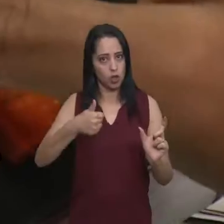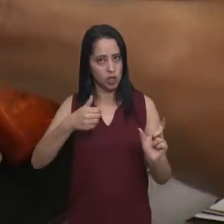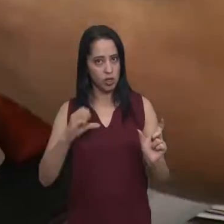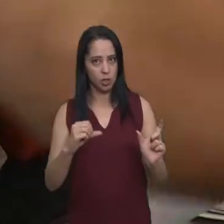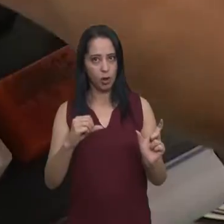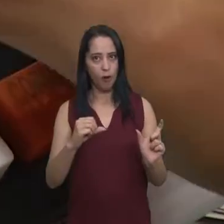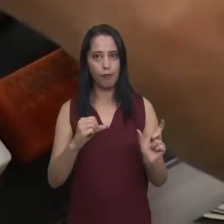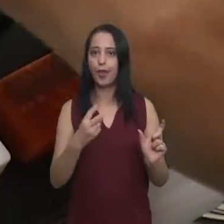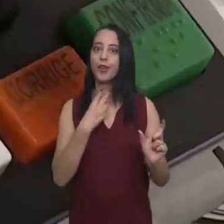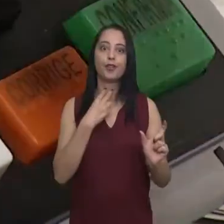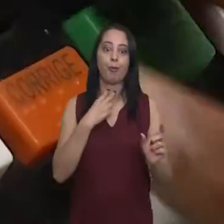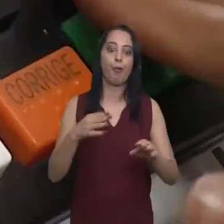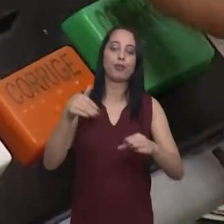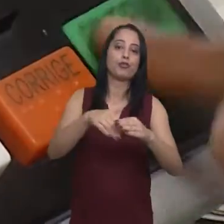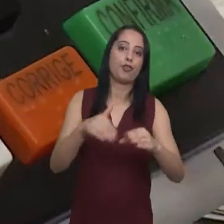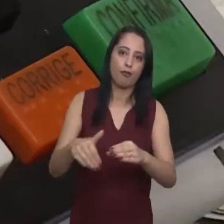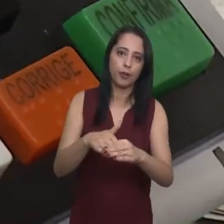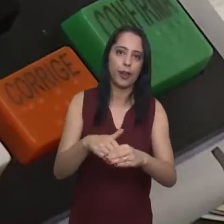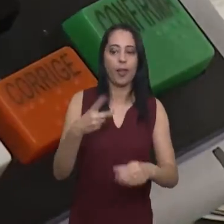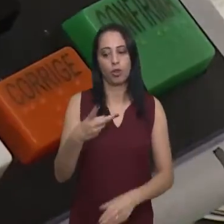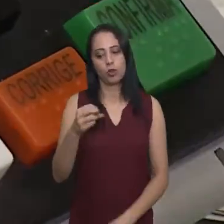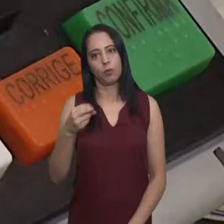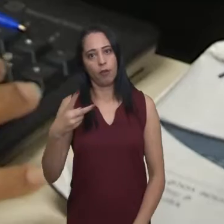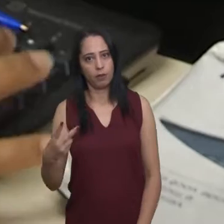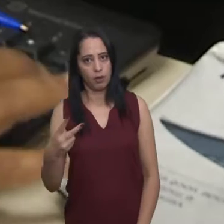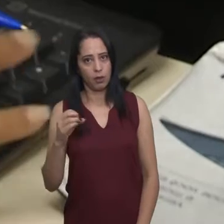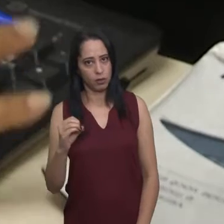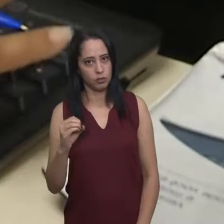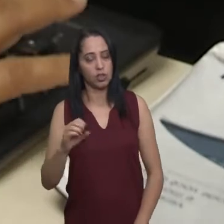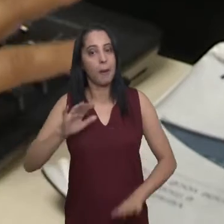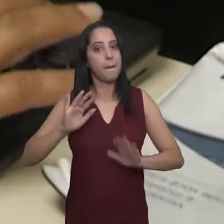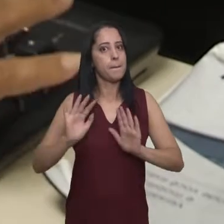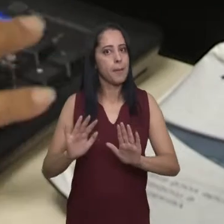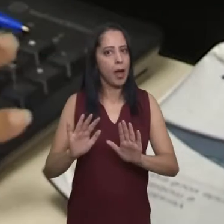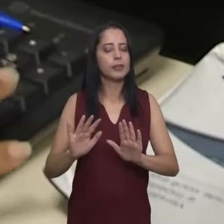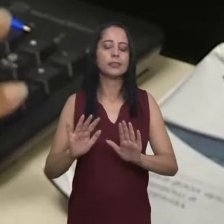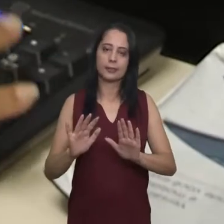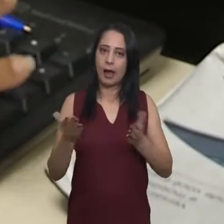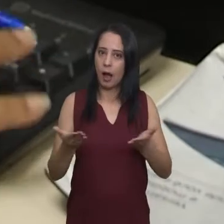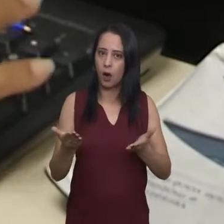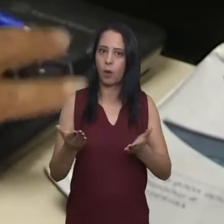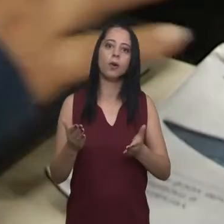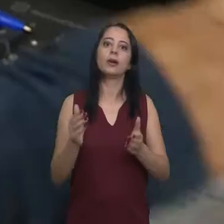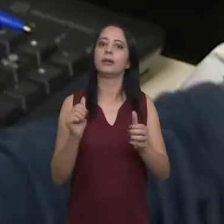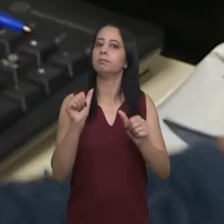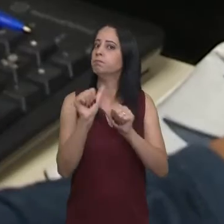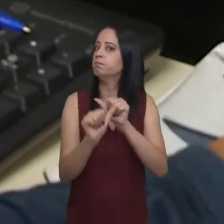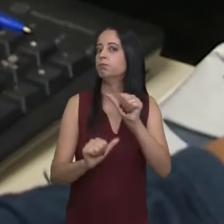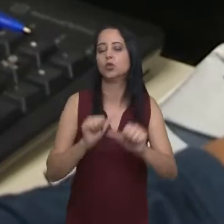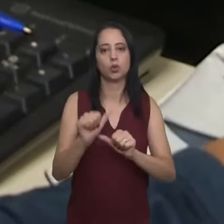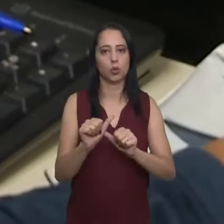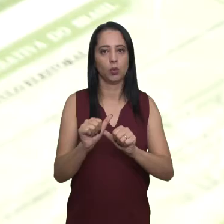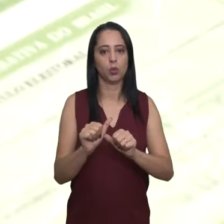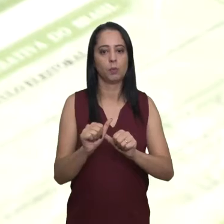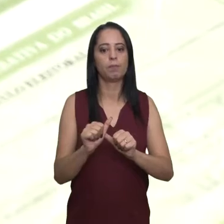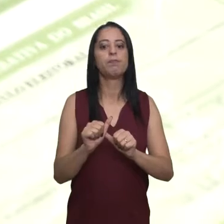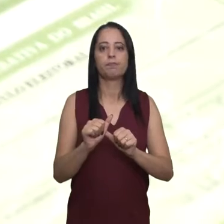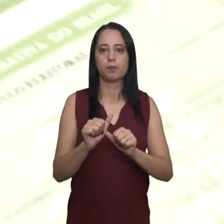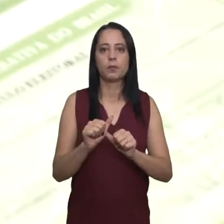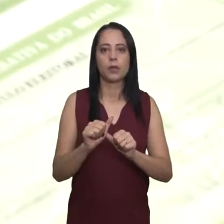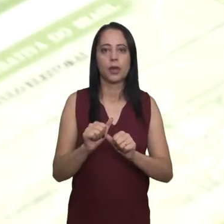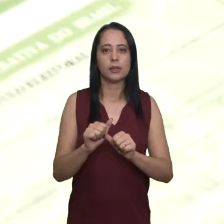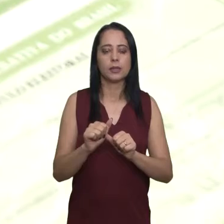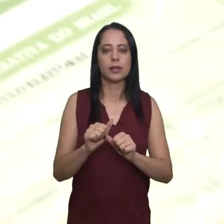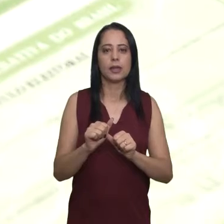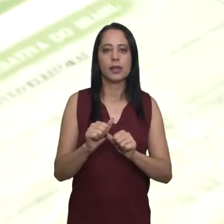2019 puderam votar nas eleições de 2020. Mas esse foi um caso excepcional, que não vale para este ano. O que